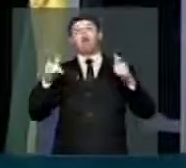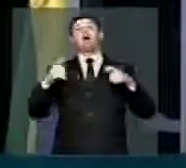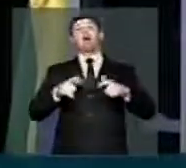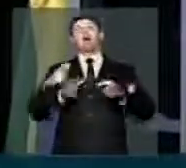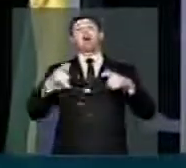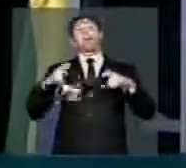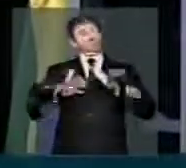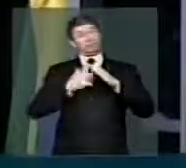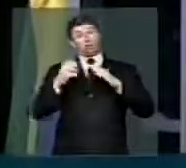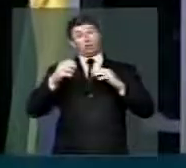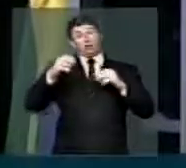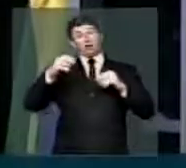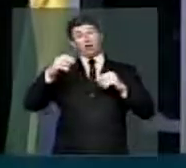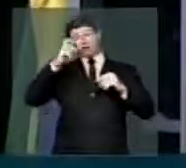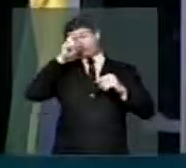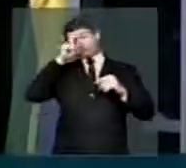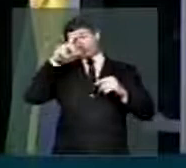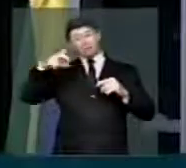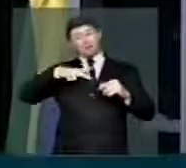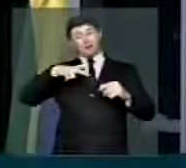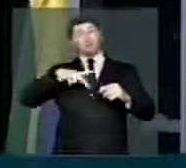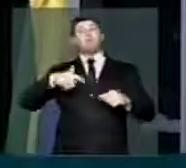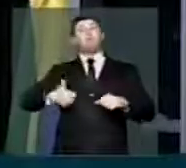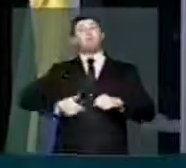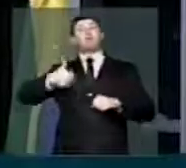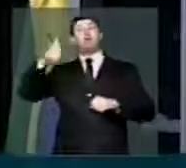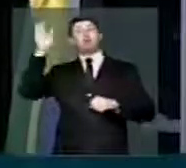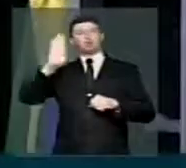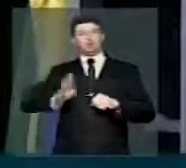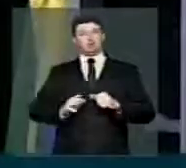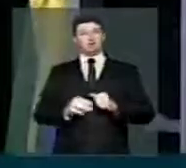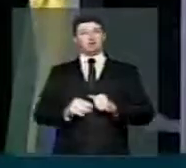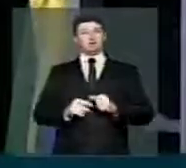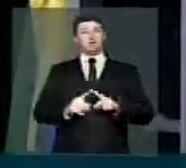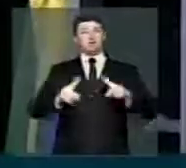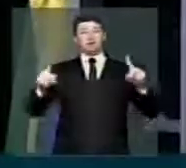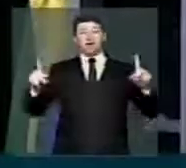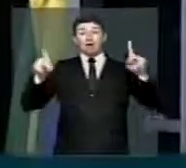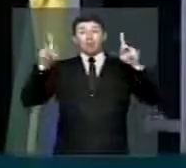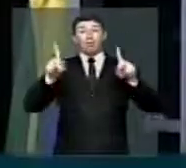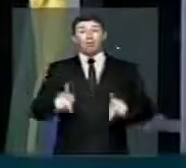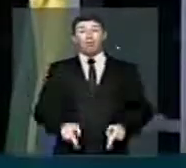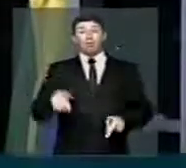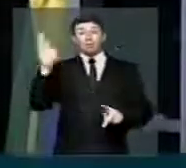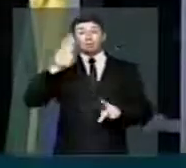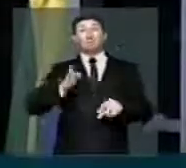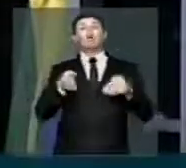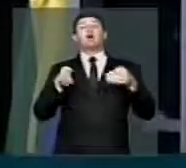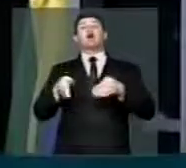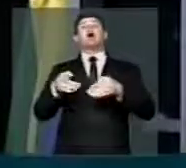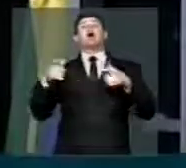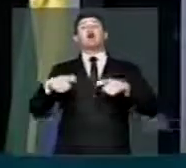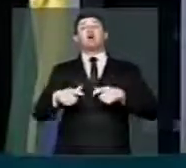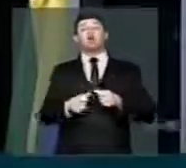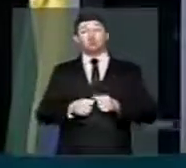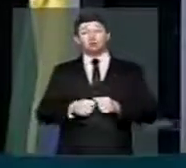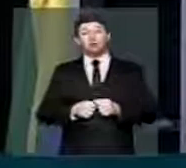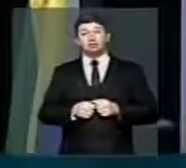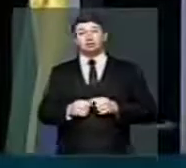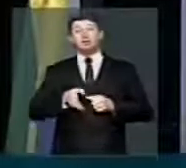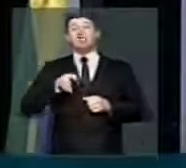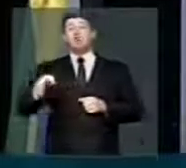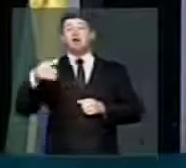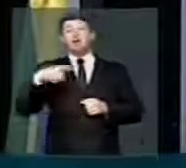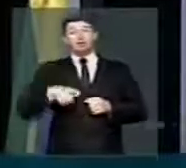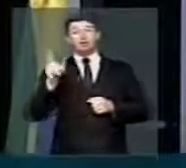rede privada, nos melhores hospitais privados desse país, mas a grande massa da população brasileira precisa, sim, de um